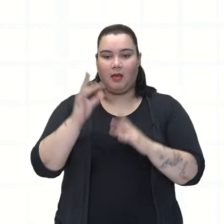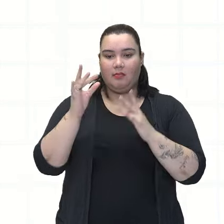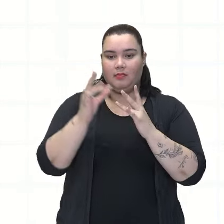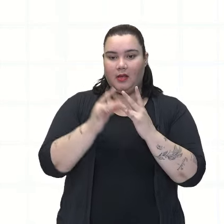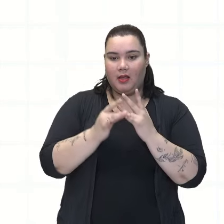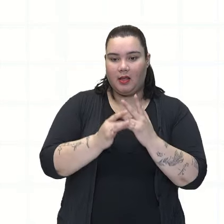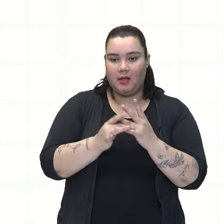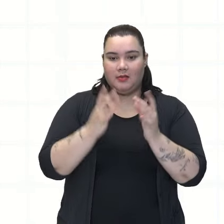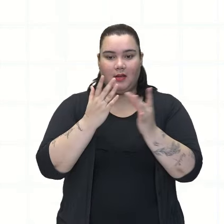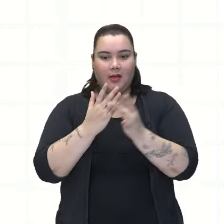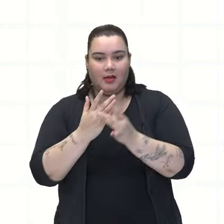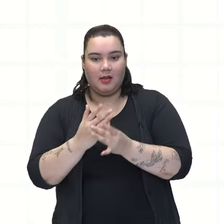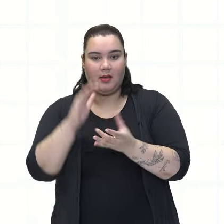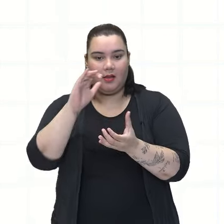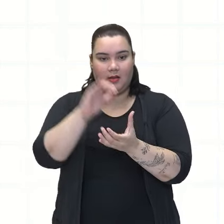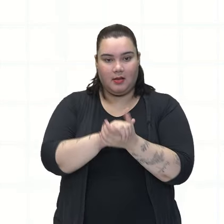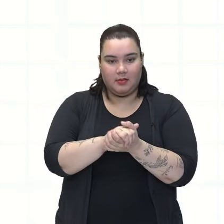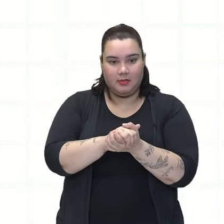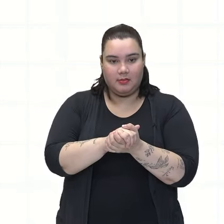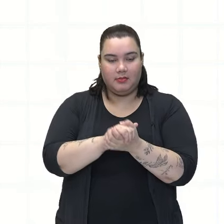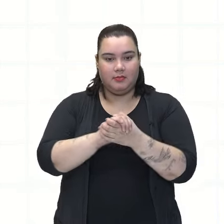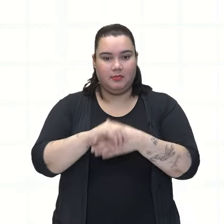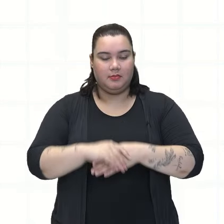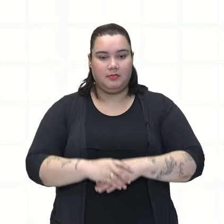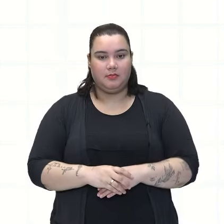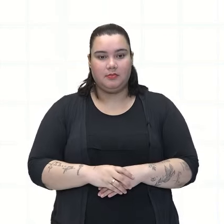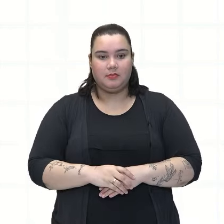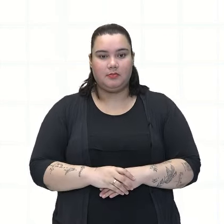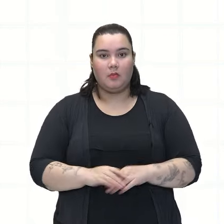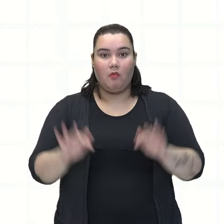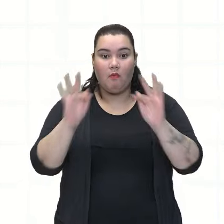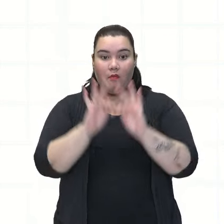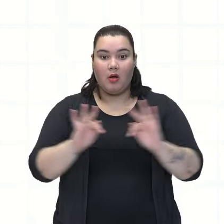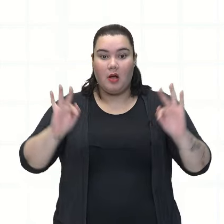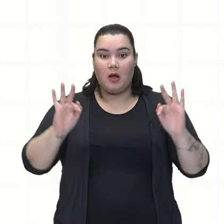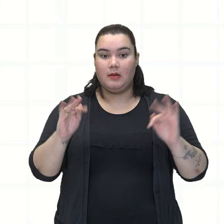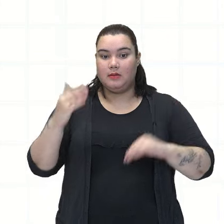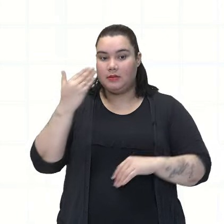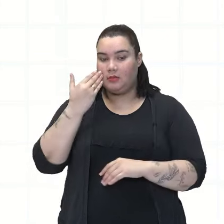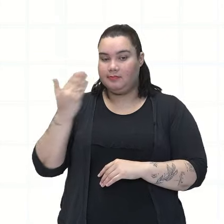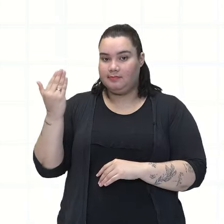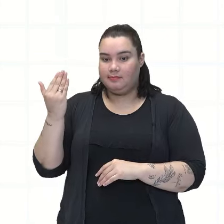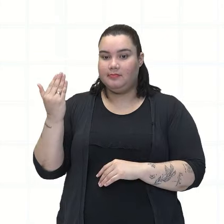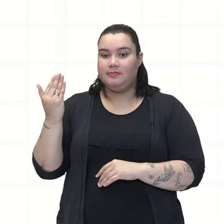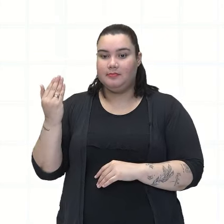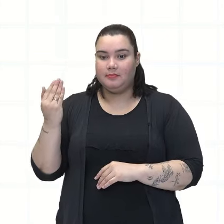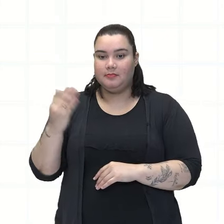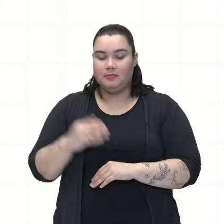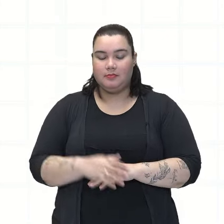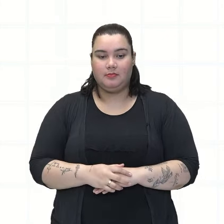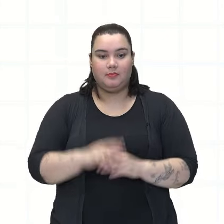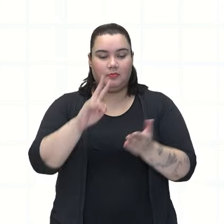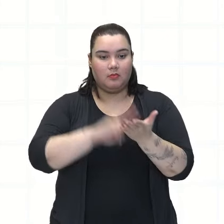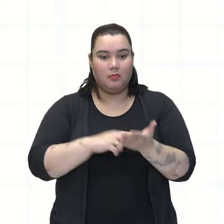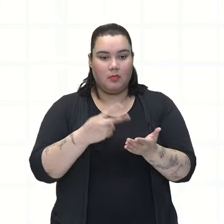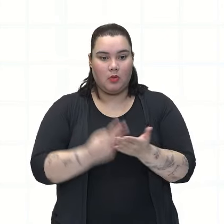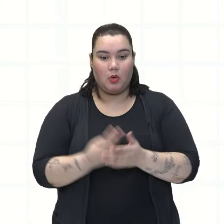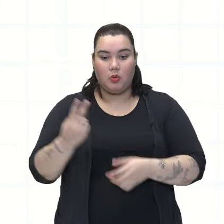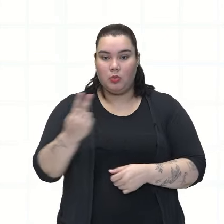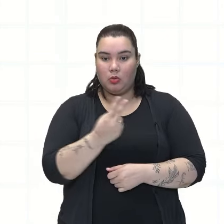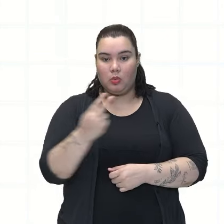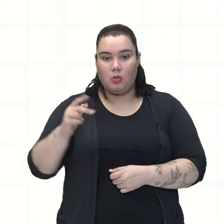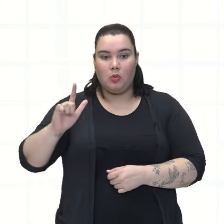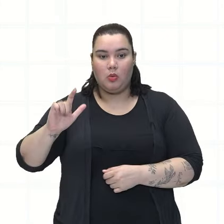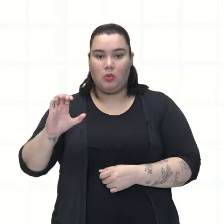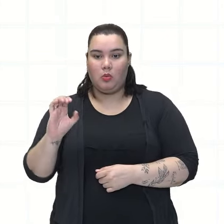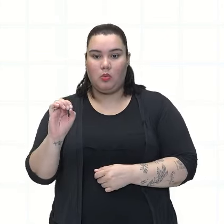ó, Louis and Karen are going to get married. Então, eles dois, Louis e